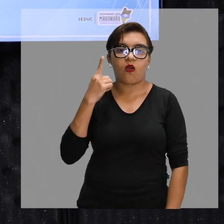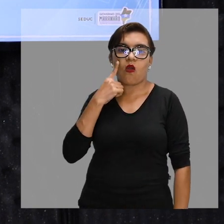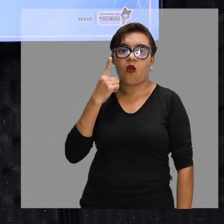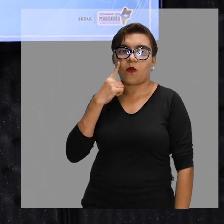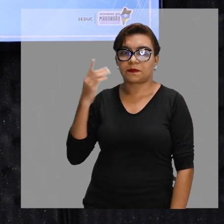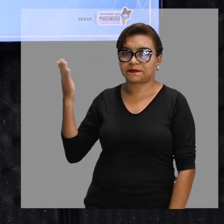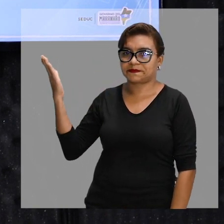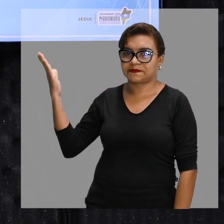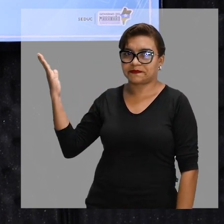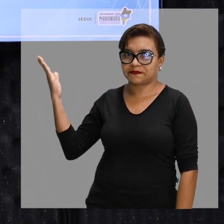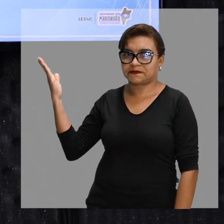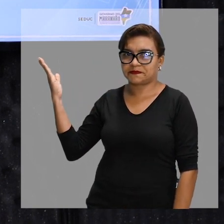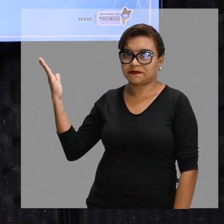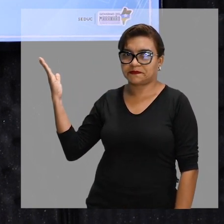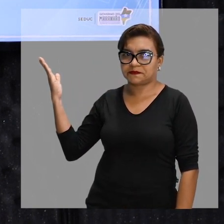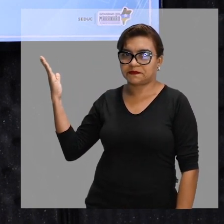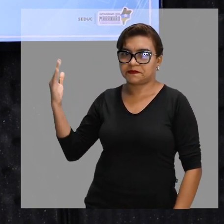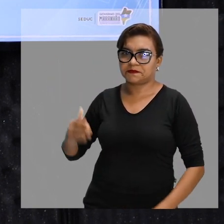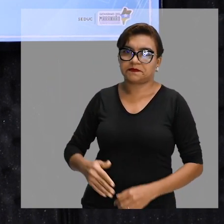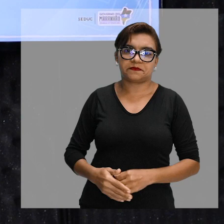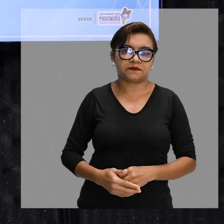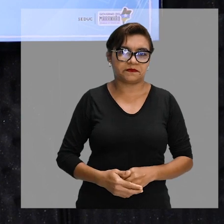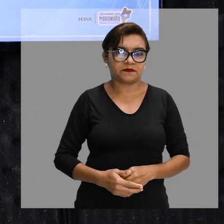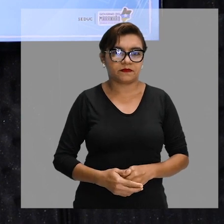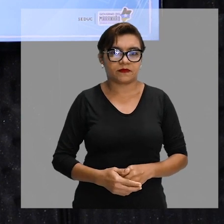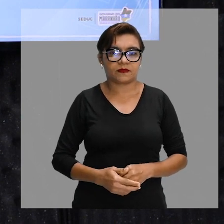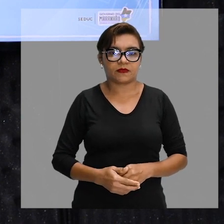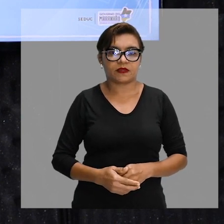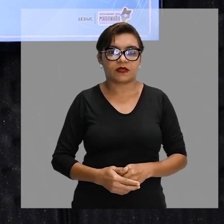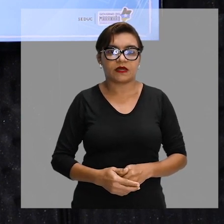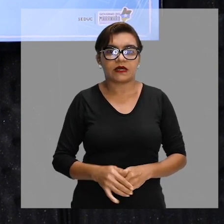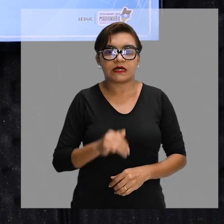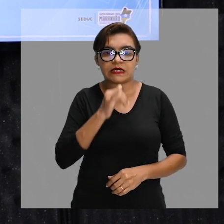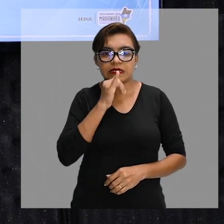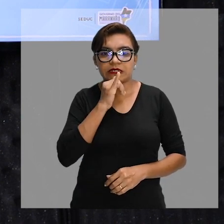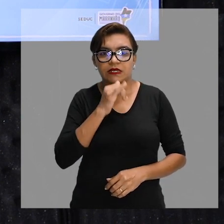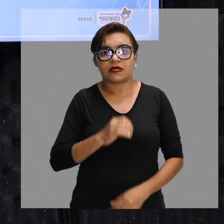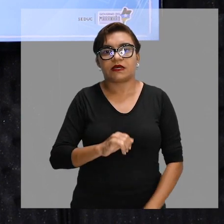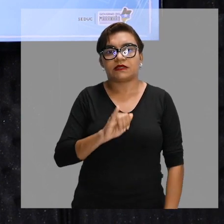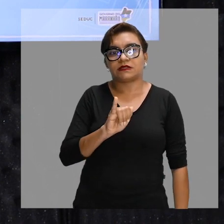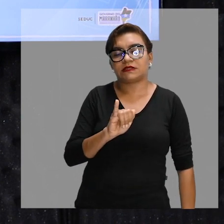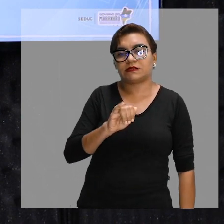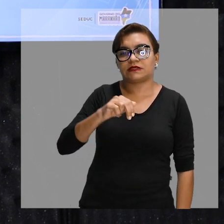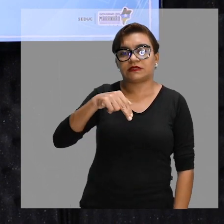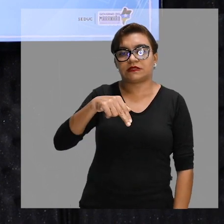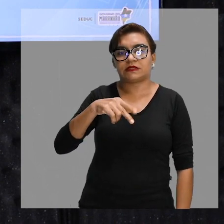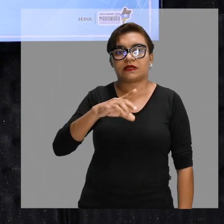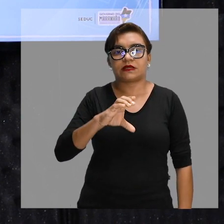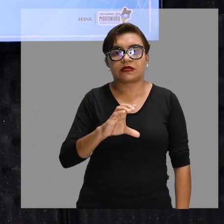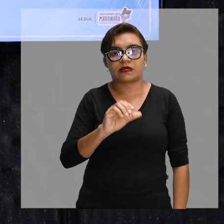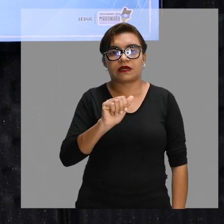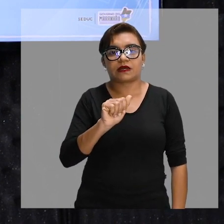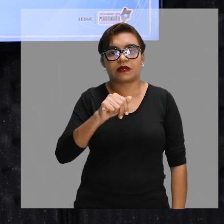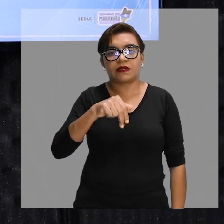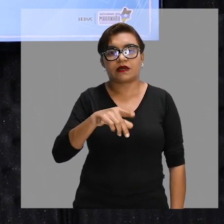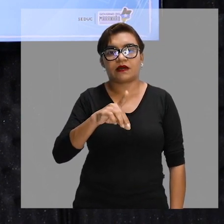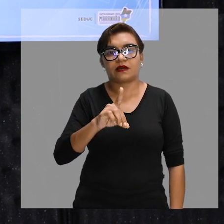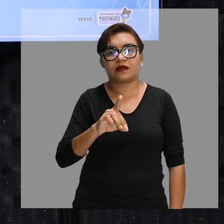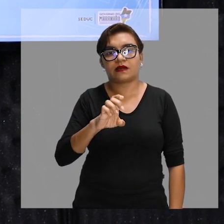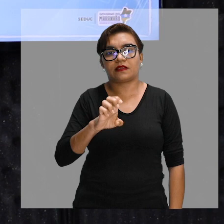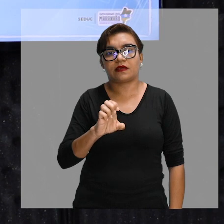luminescente, certo? Incandescente ou luminescente. Qual a diferença entre eles?